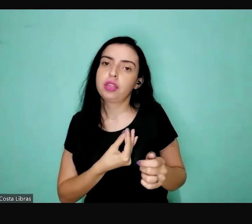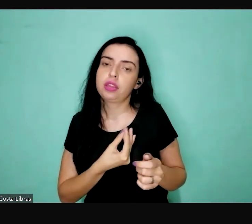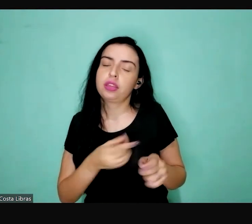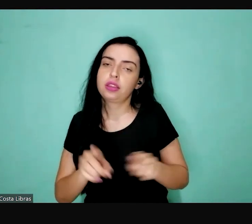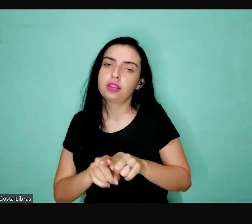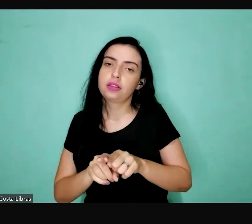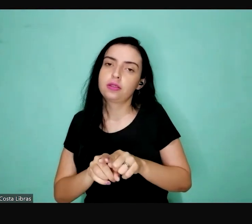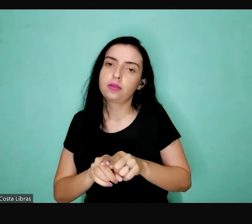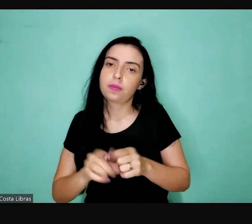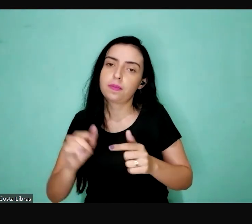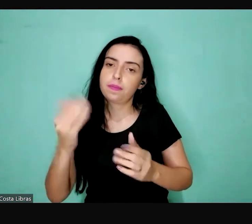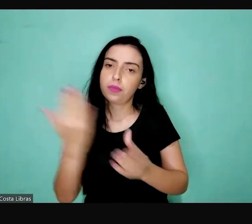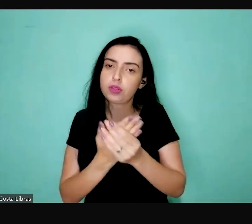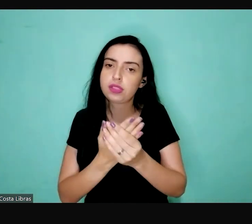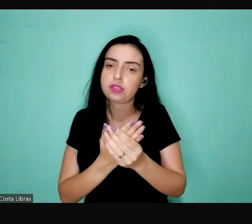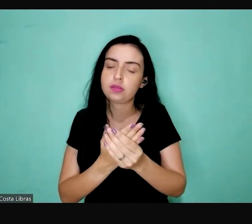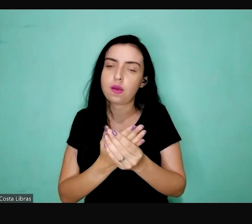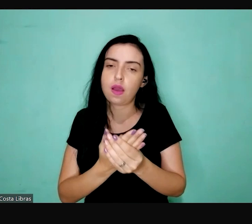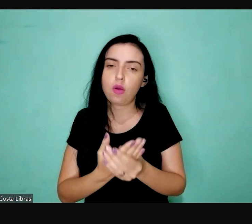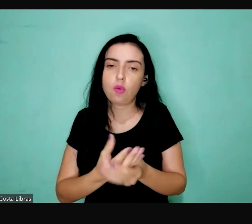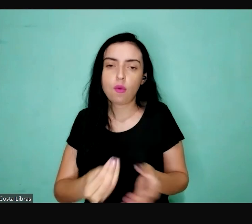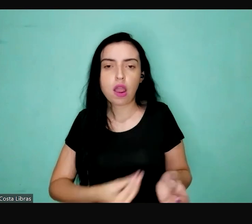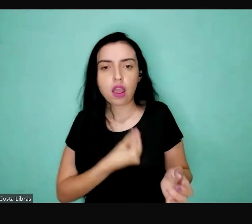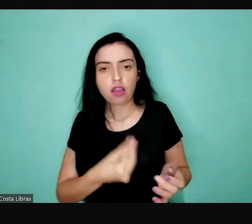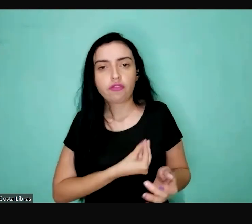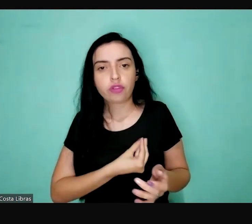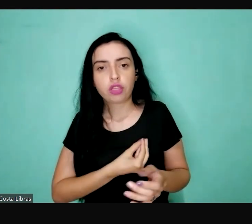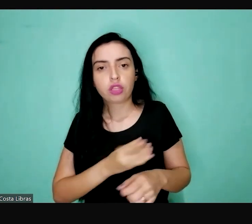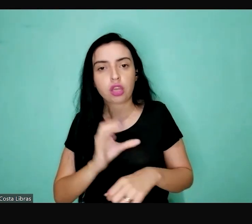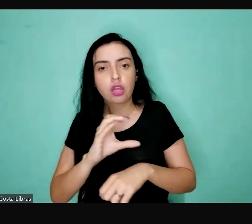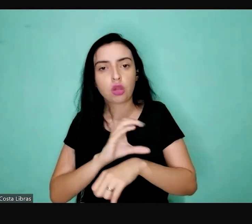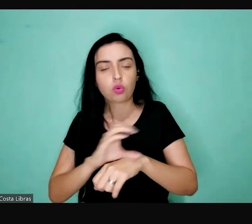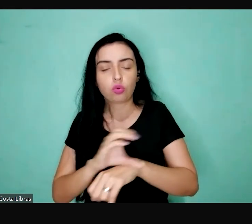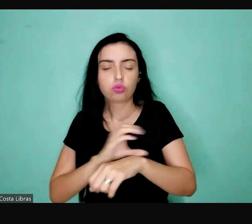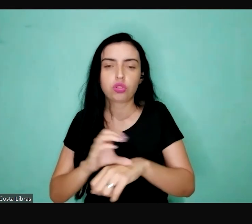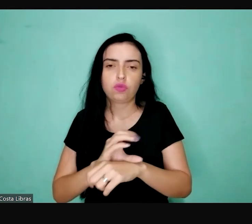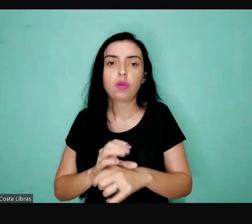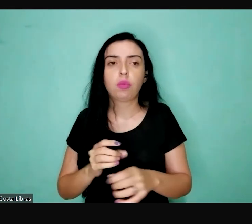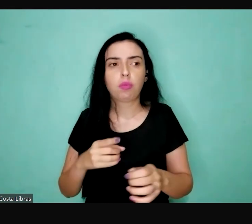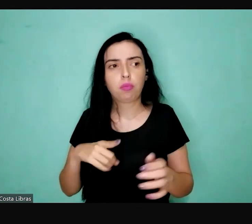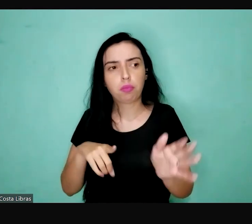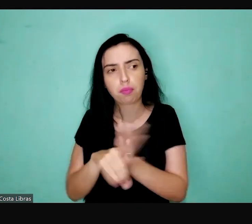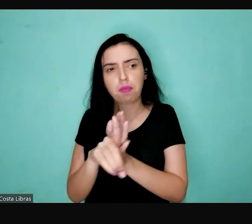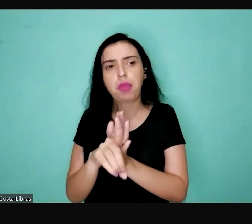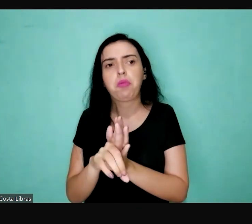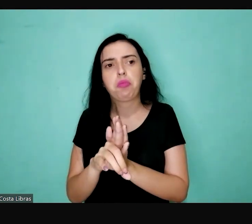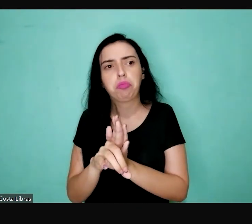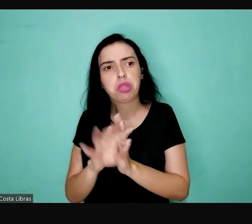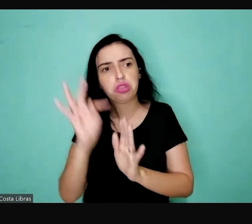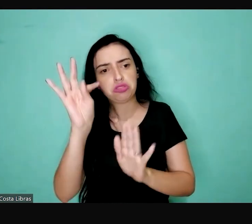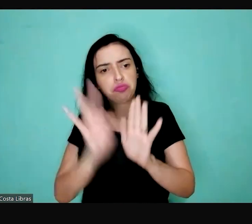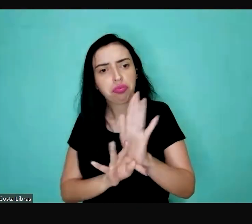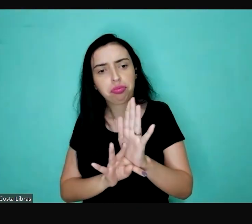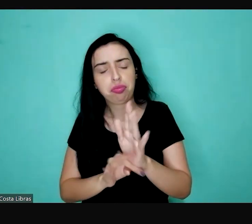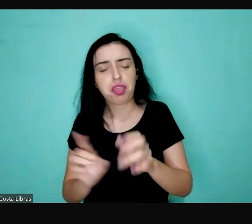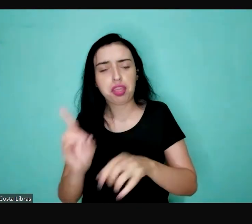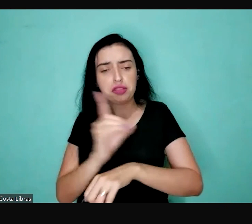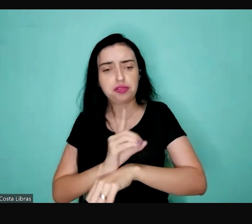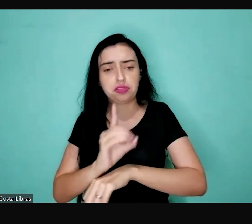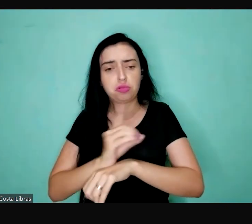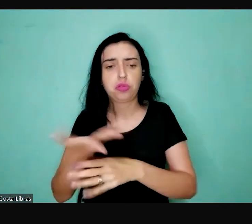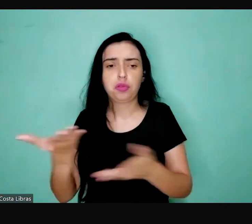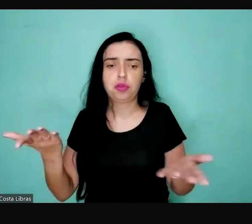constitucional? Pergunta poderosa. É uma pergunta de tese doutoral. Pois é, pois é, pois